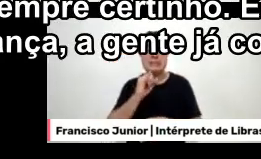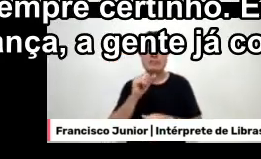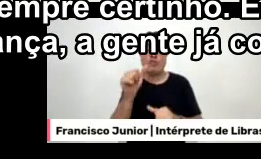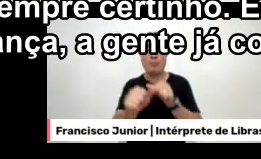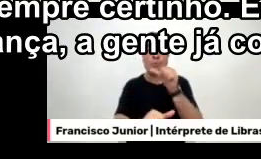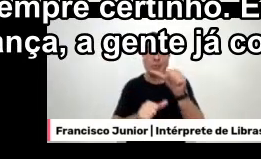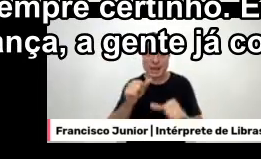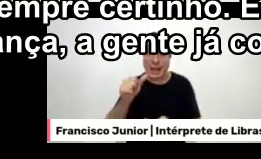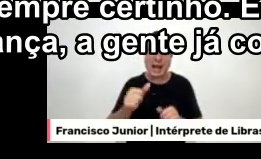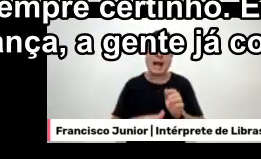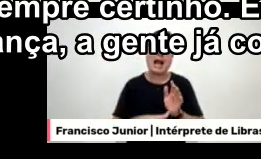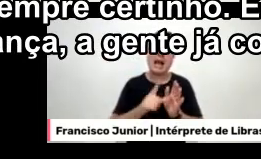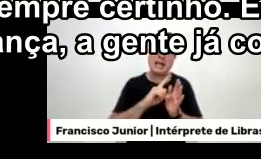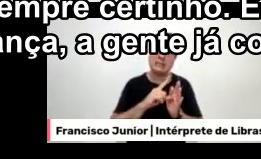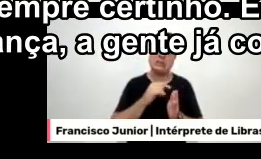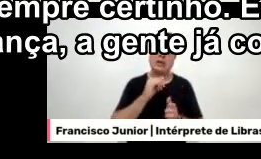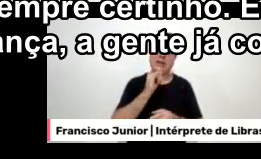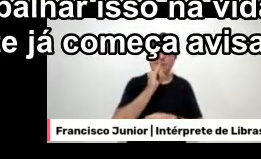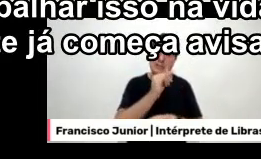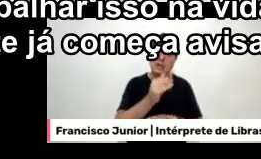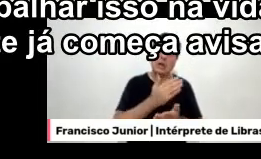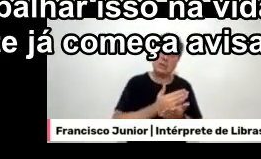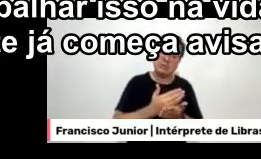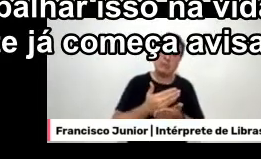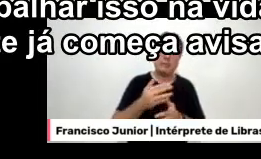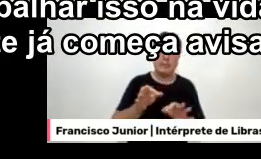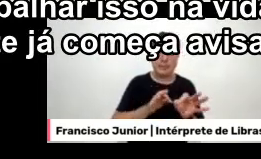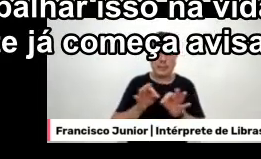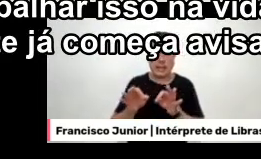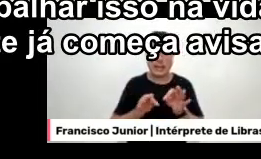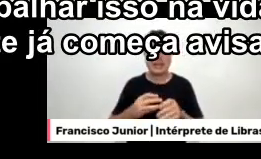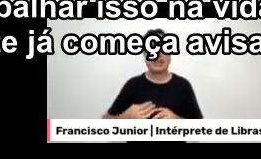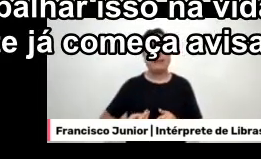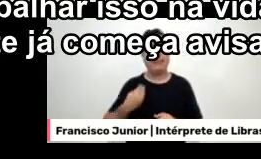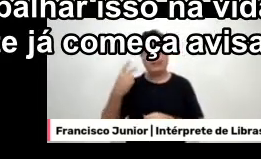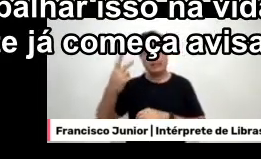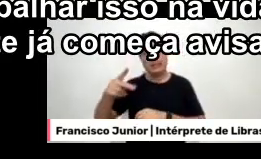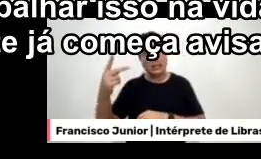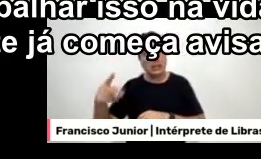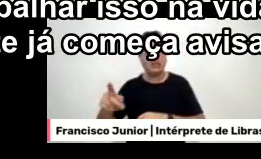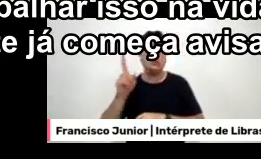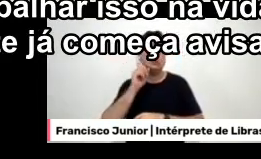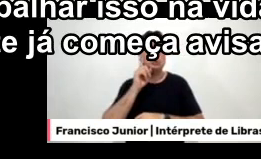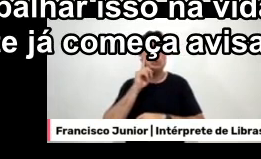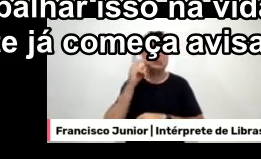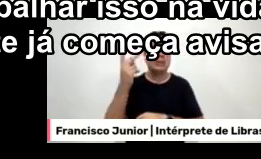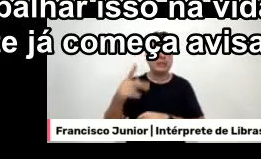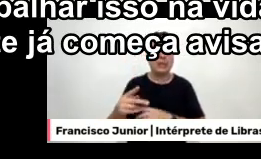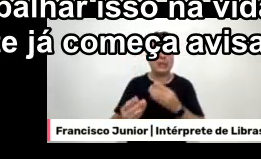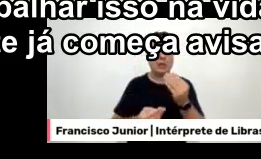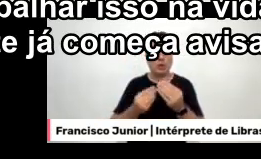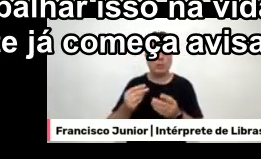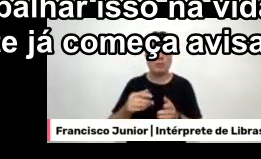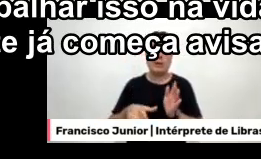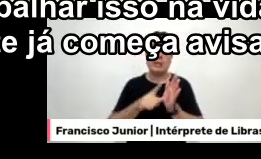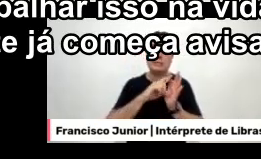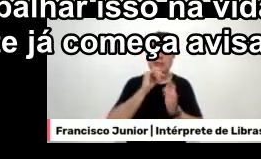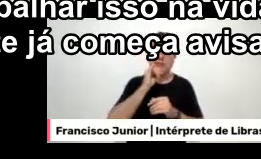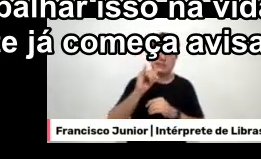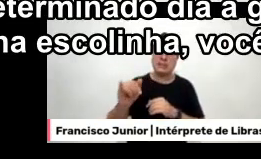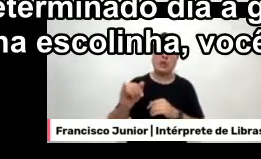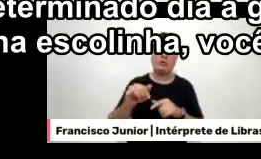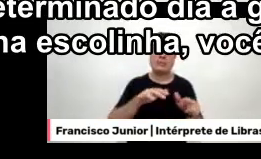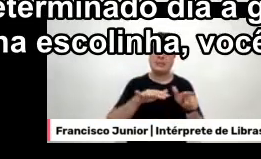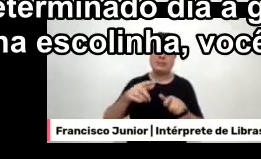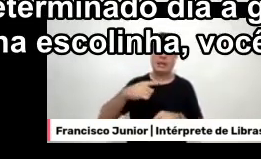gente já começa com antecedência a trabalhar isso na vida dele, nos dias dele, a gente já começa avisando uma semana